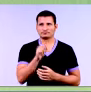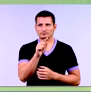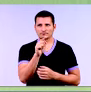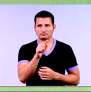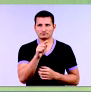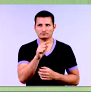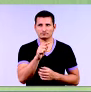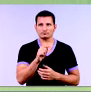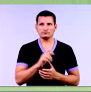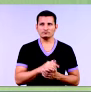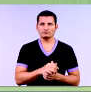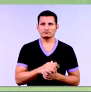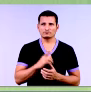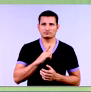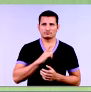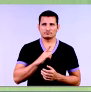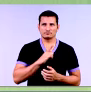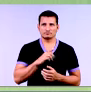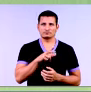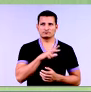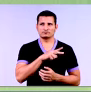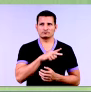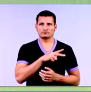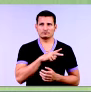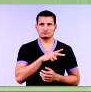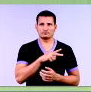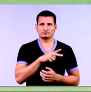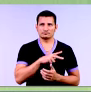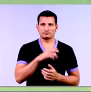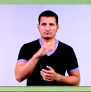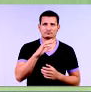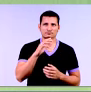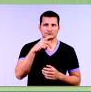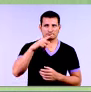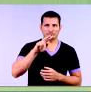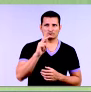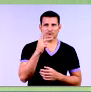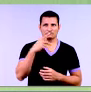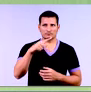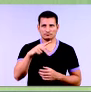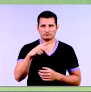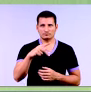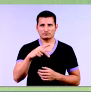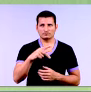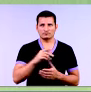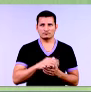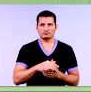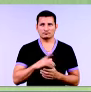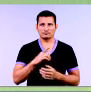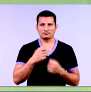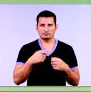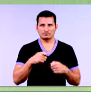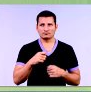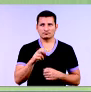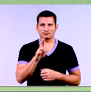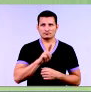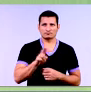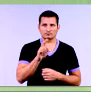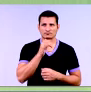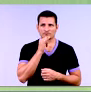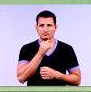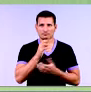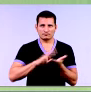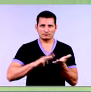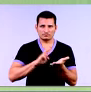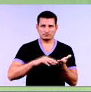Aqui nós temos uma particularidade com o código PHP que eu tenho que utilizar, se for o método